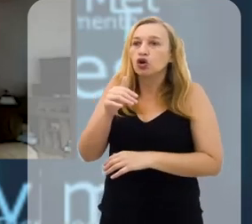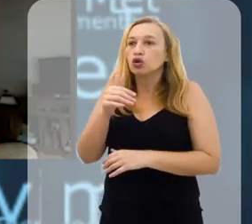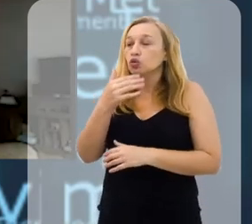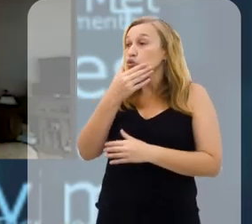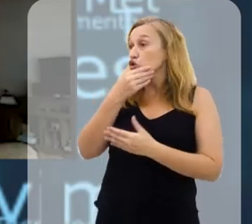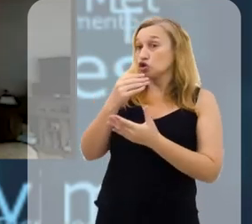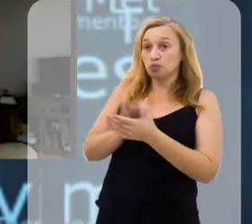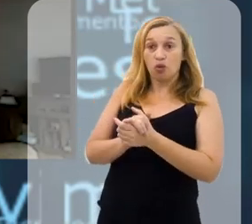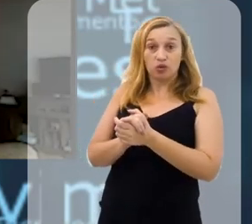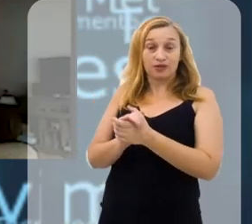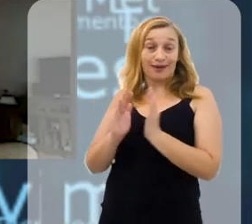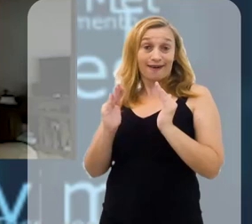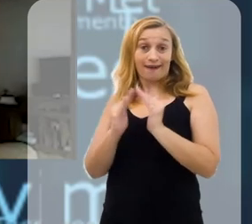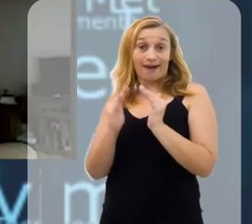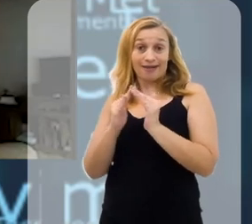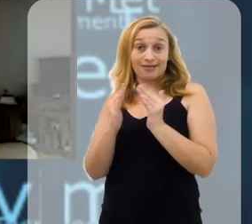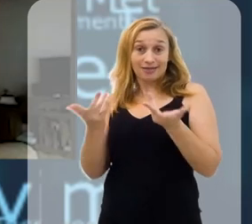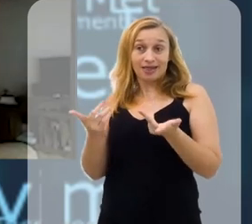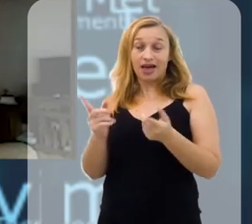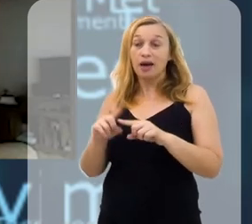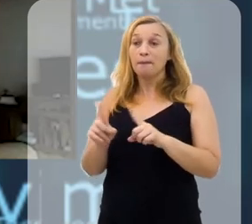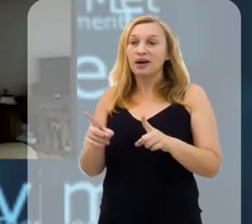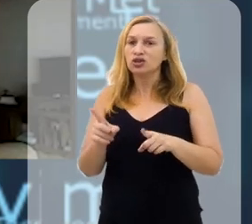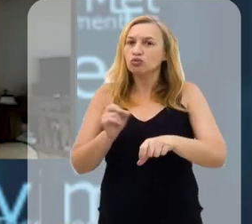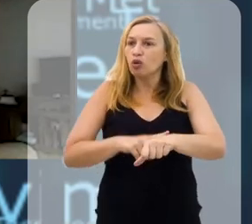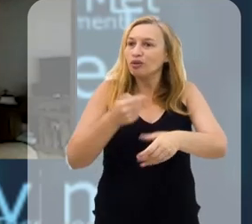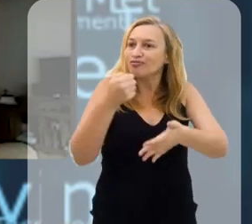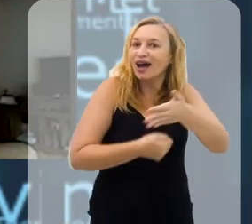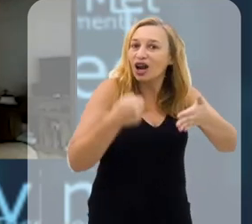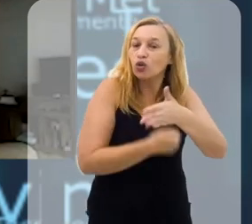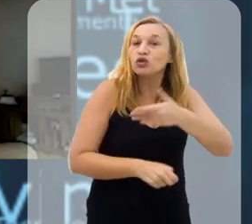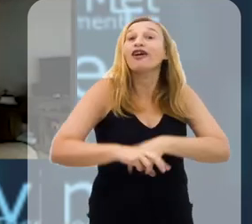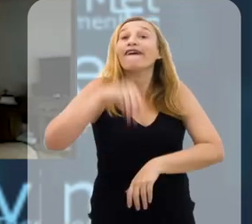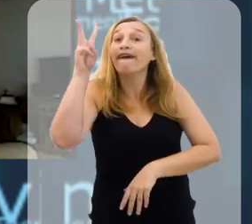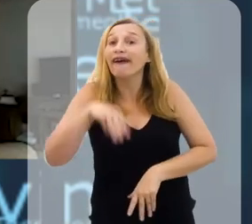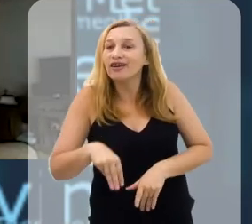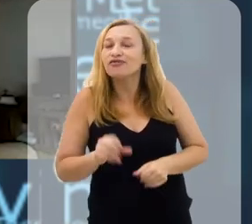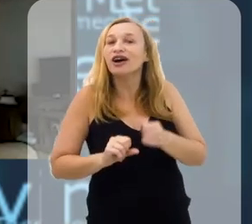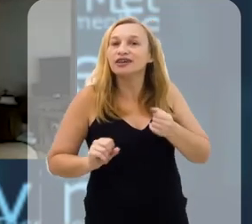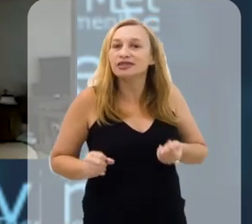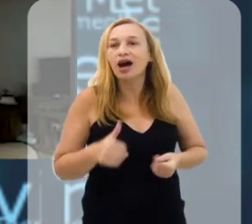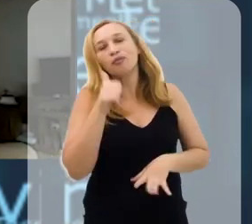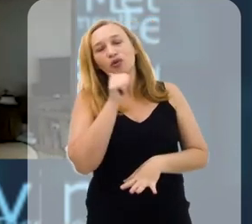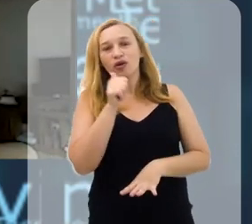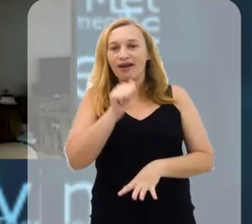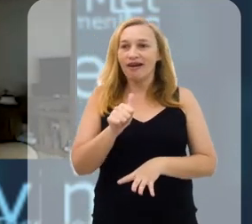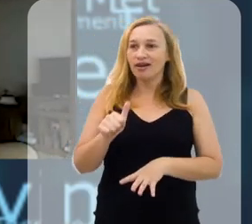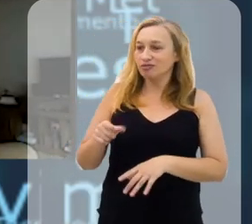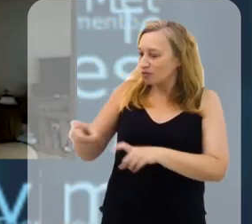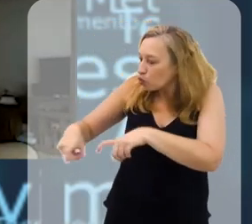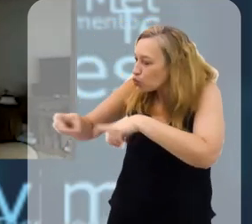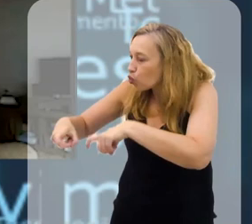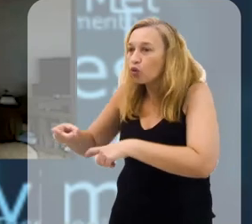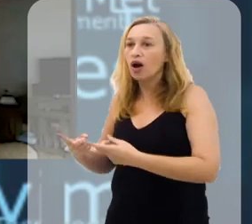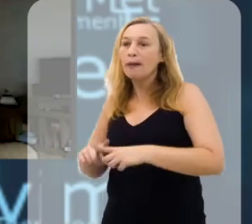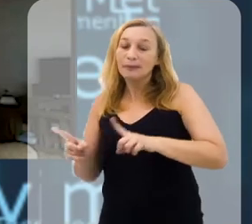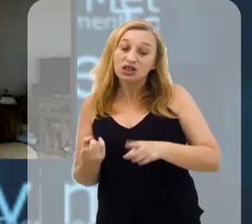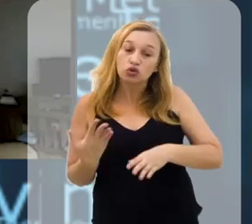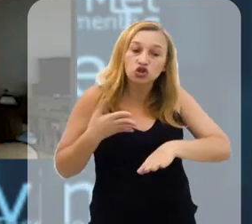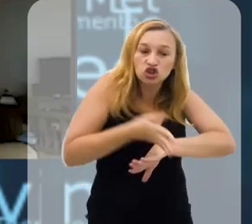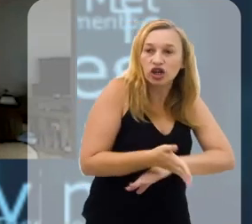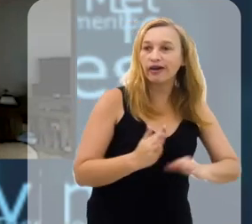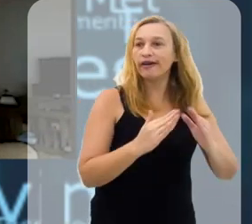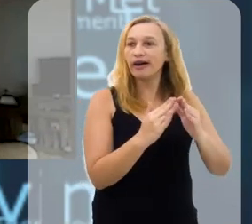dela ali, do homem da casa, né? E só que na hora da luta, a luta é dela, né? A mulher, ela está no